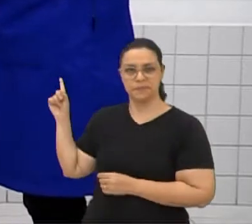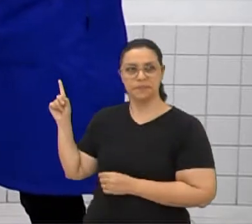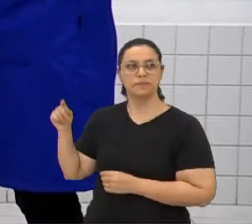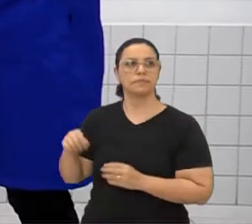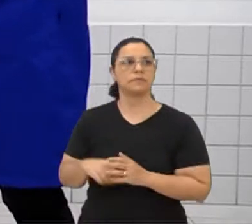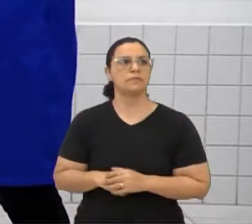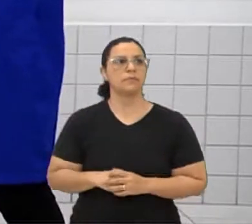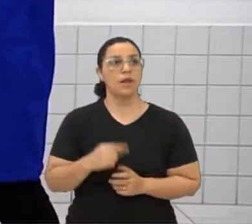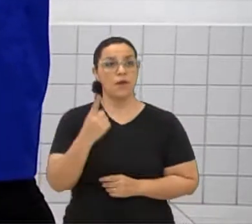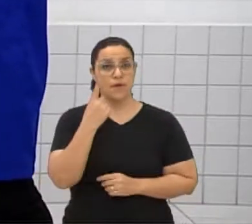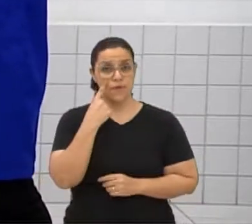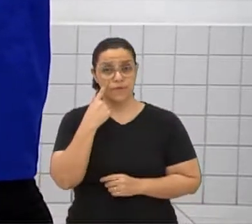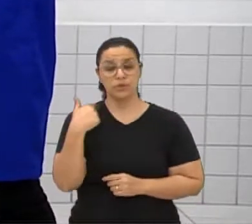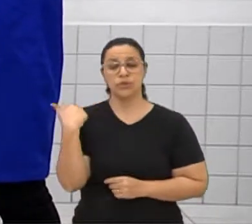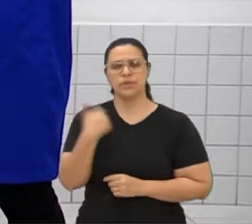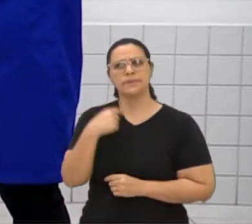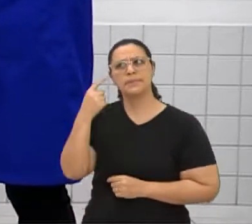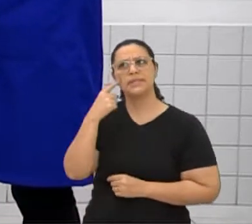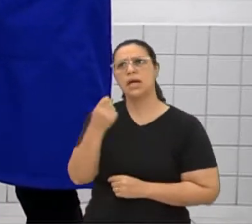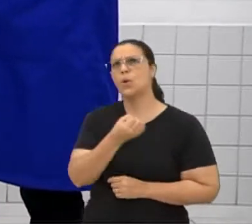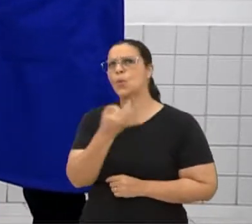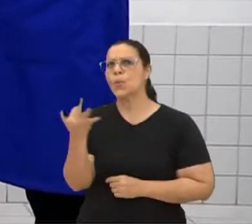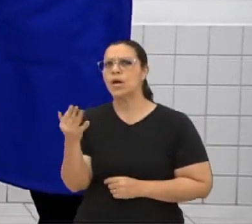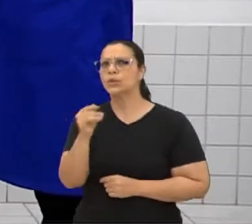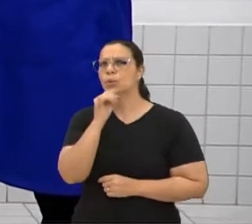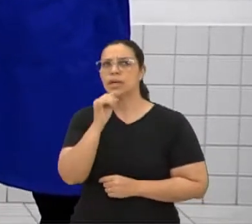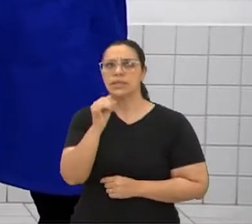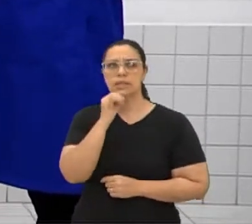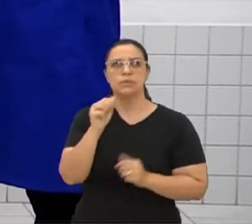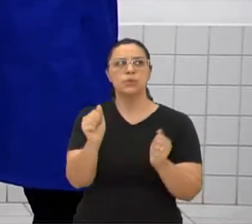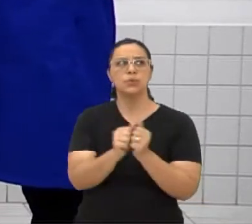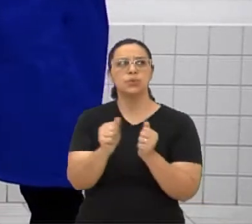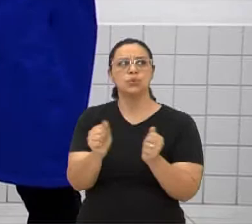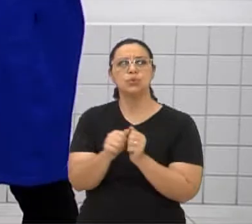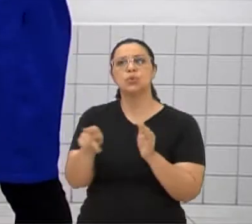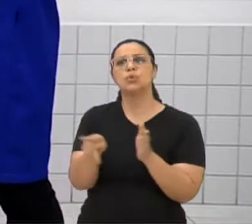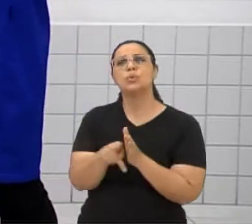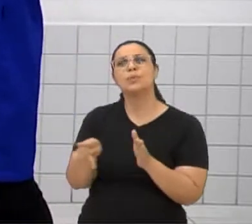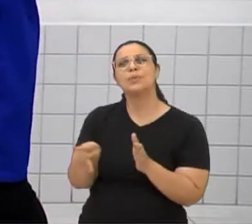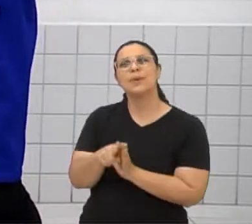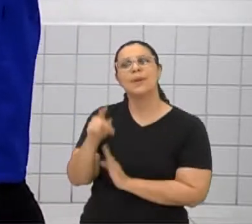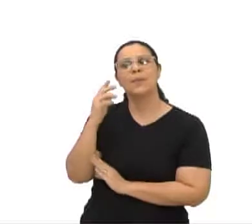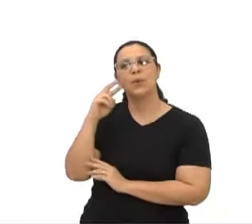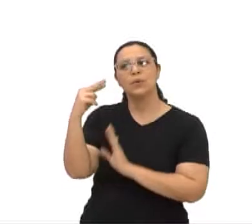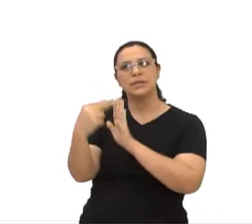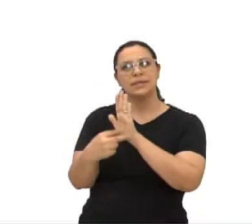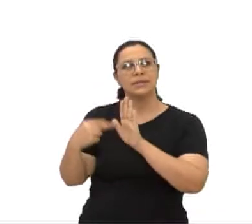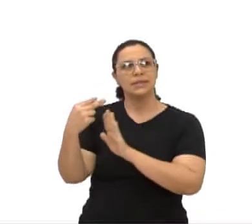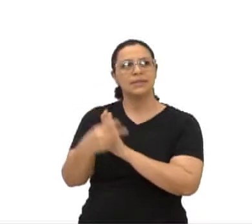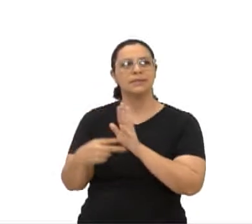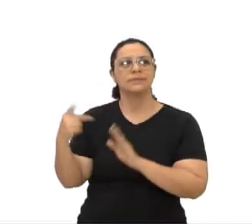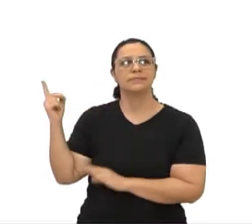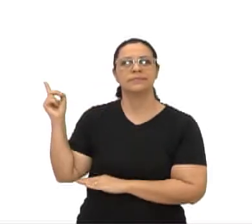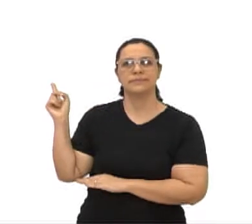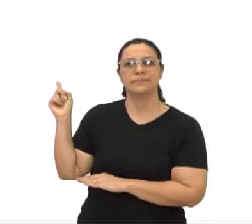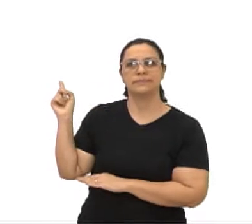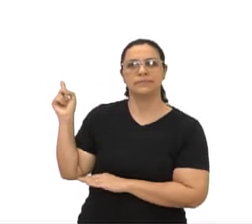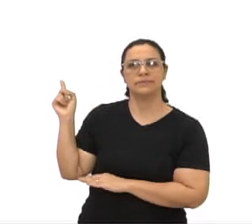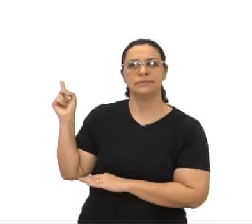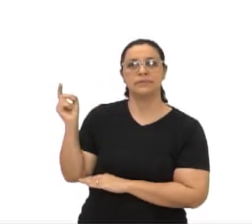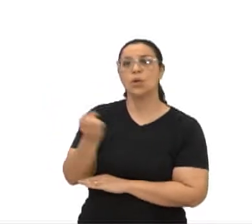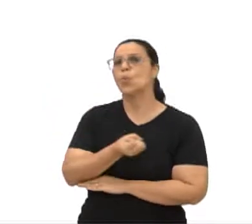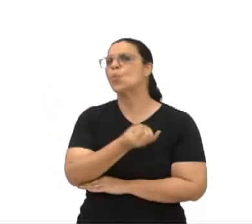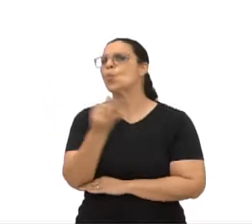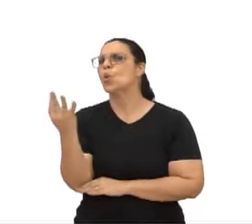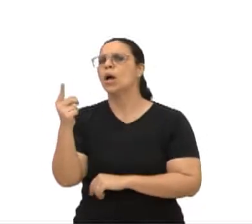aí se tiver dá para agência deduzir o que que ah pois viu através da Linda a imagem né gente arruma this time the shizzle